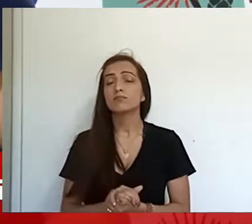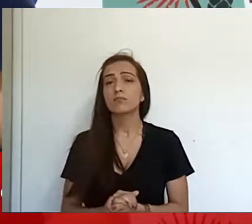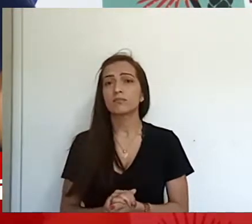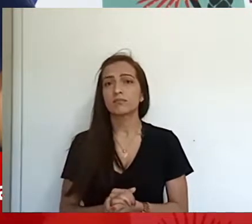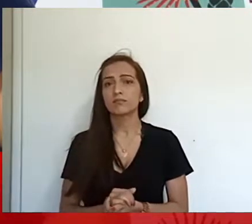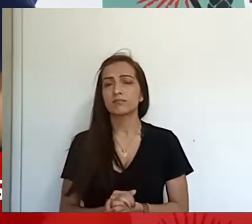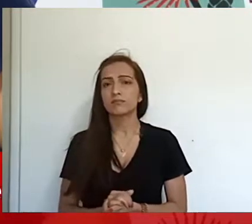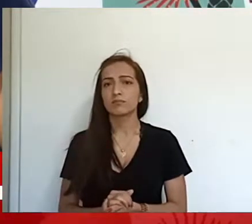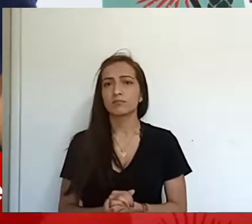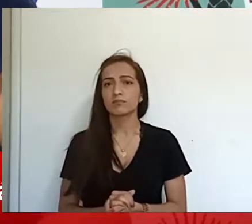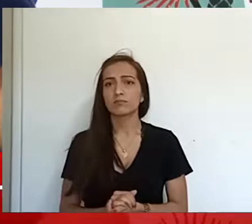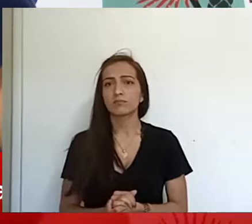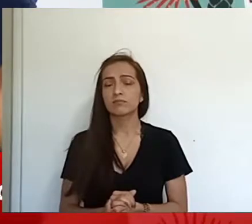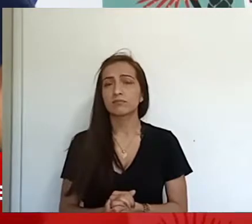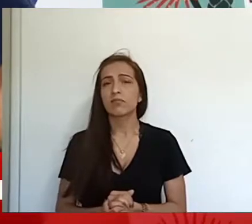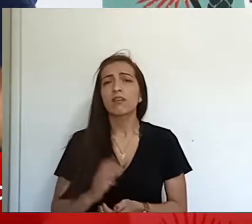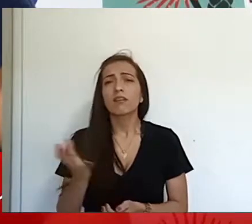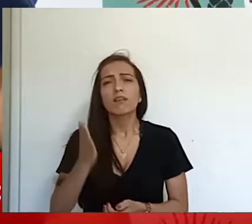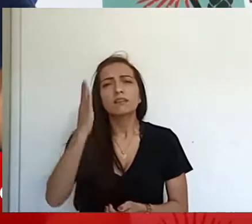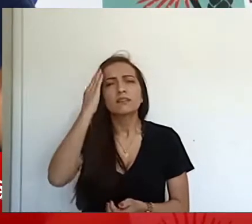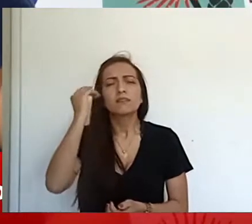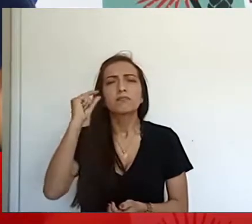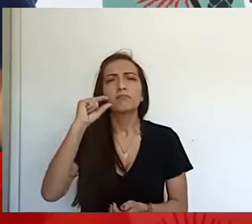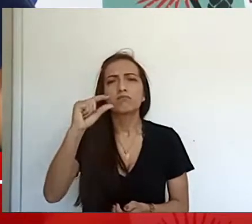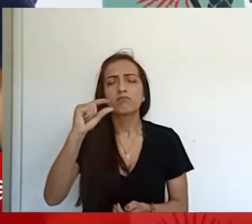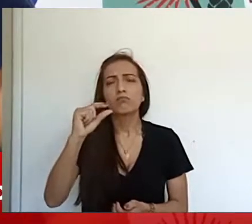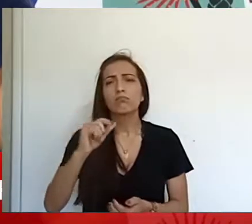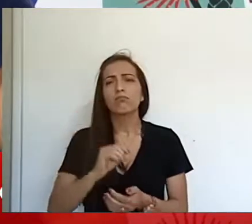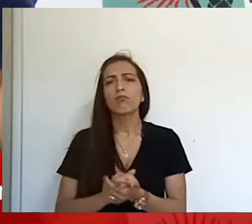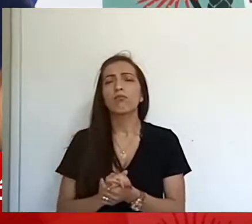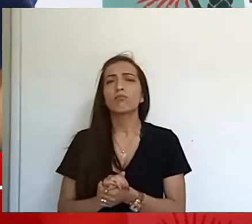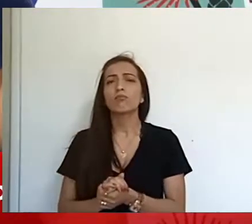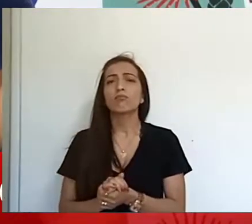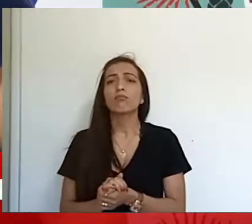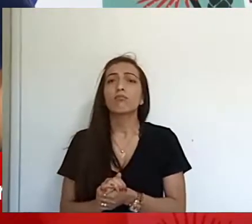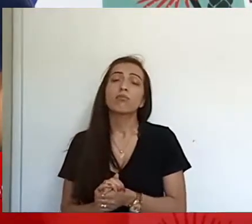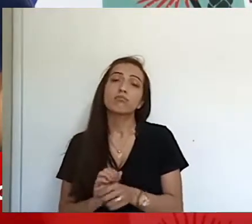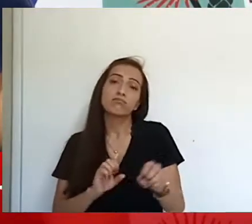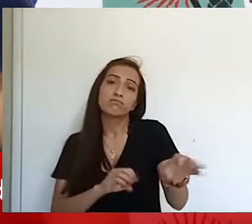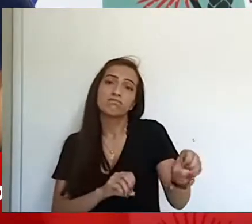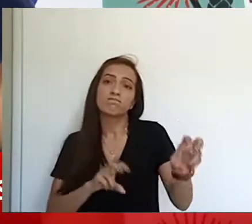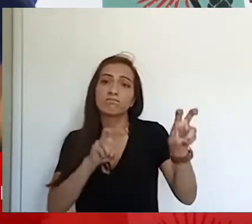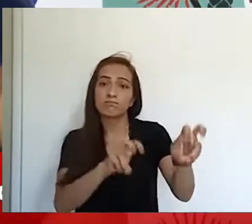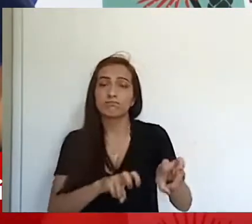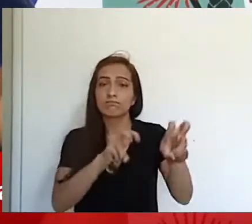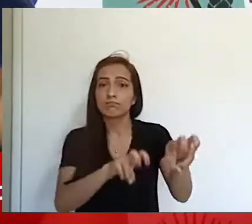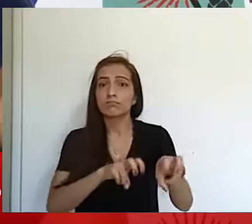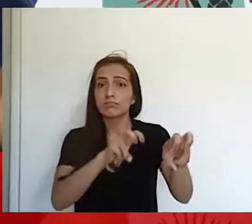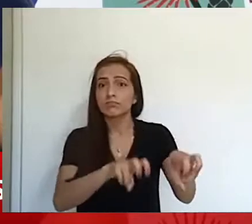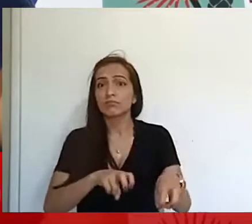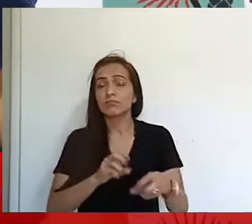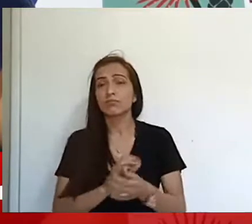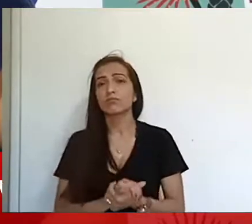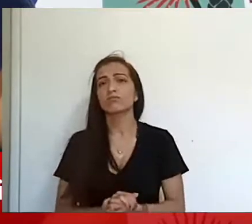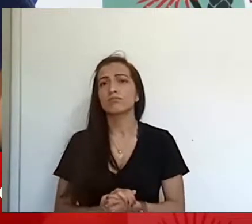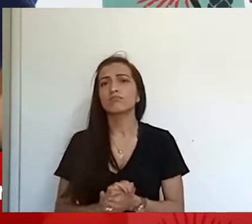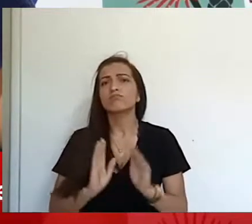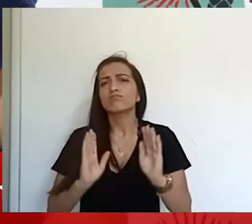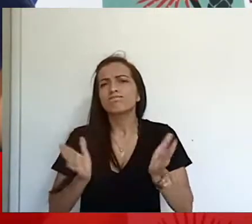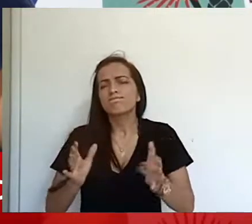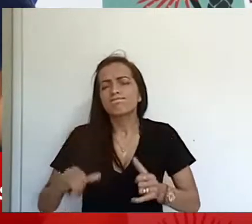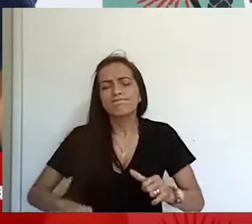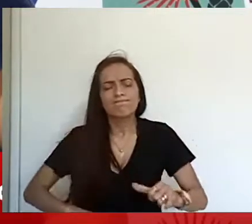a gente quer saber um pouco, assim, a educação no campo, ela já sofria ameaças, né, assim,